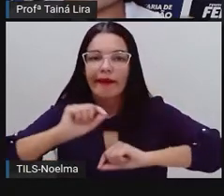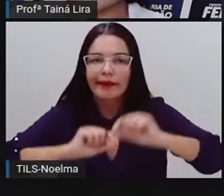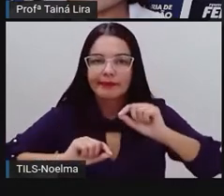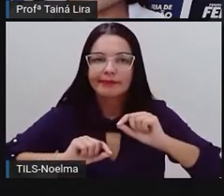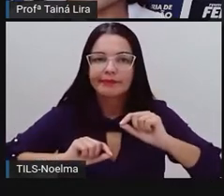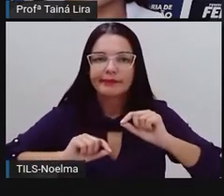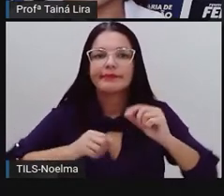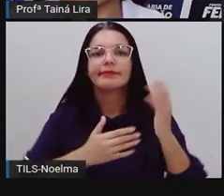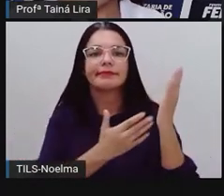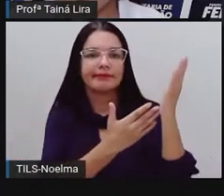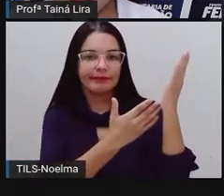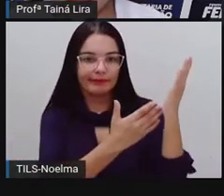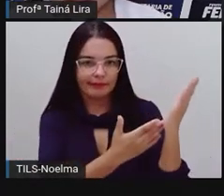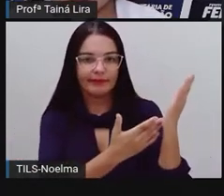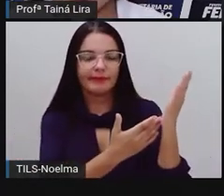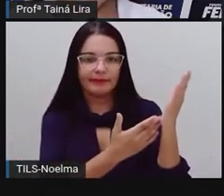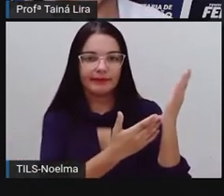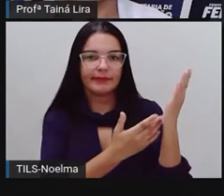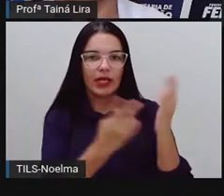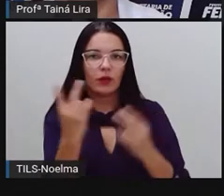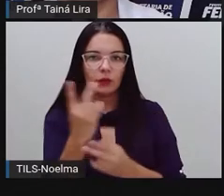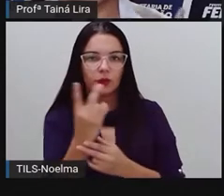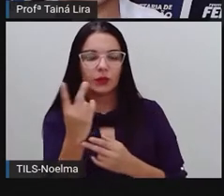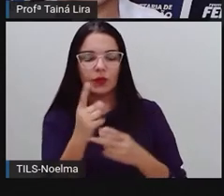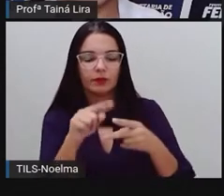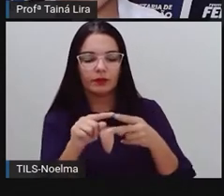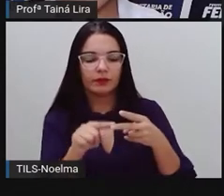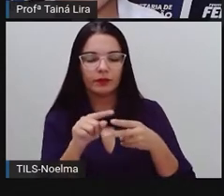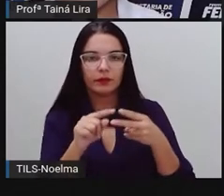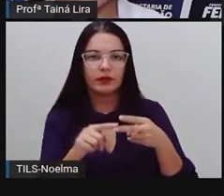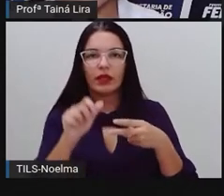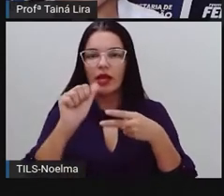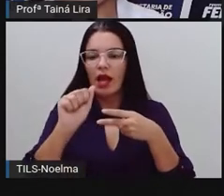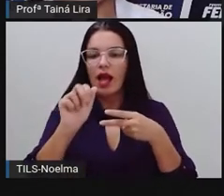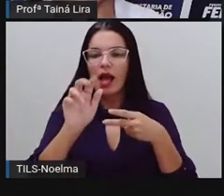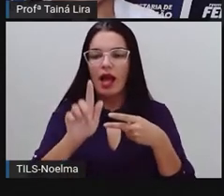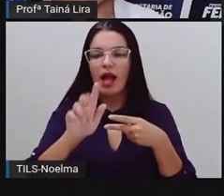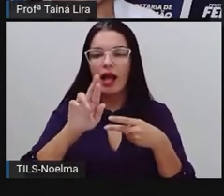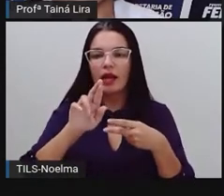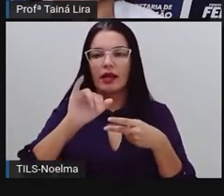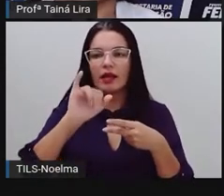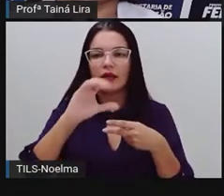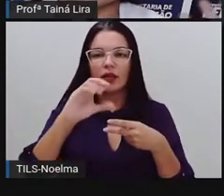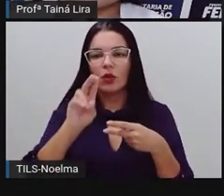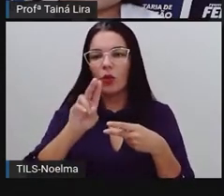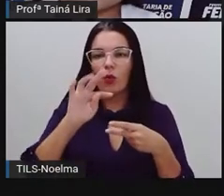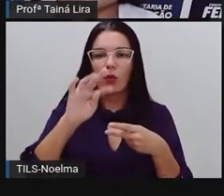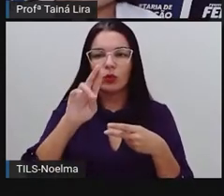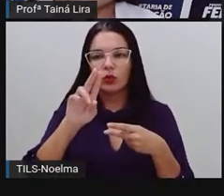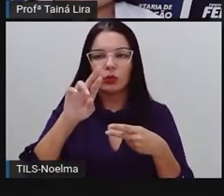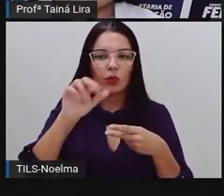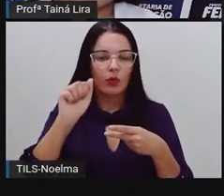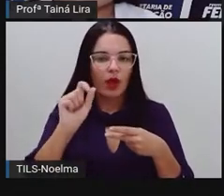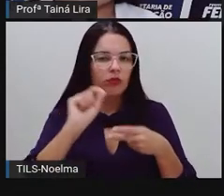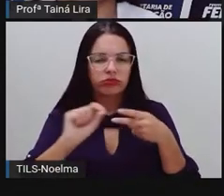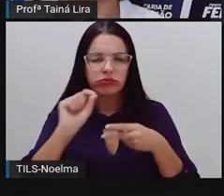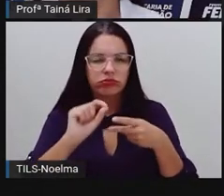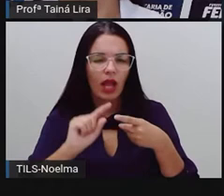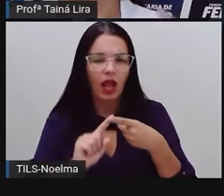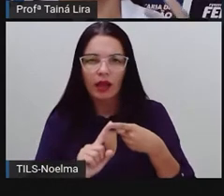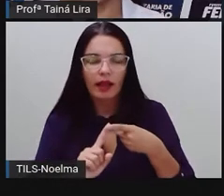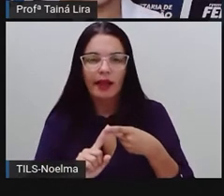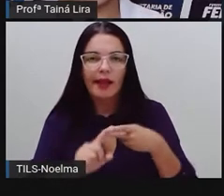São agricultura EA pecuária O que é agricultura pro é a questão lá da do plantio e da colheita